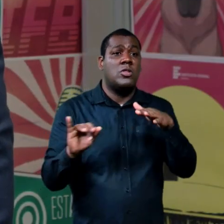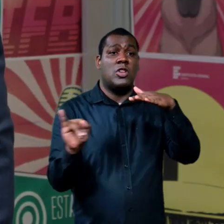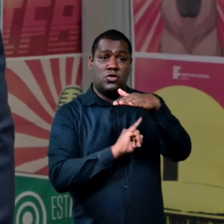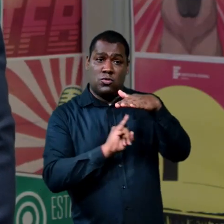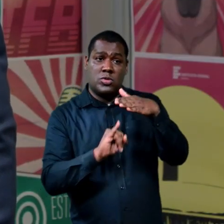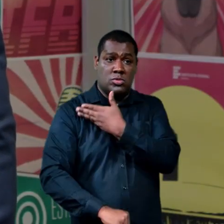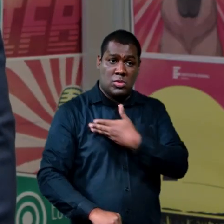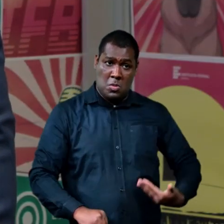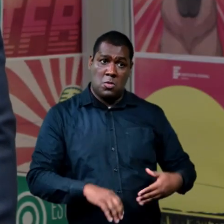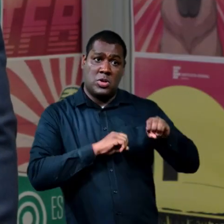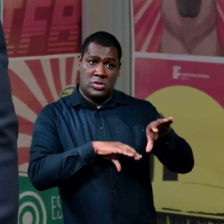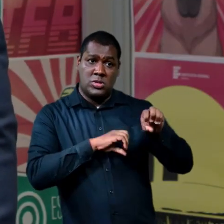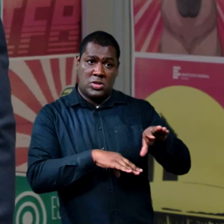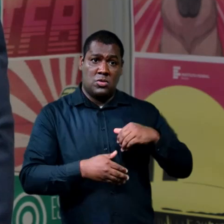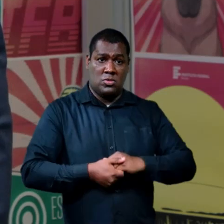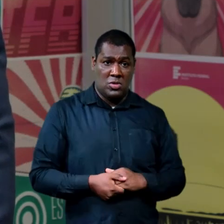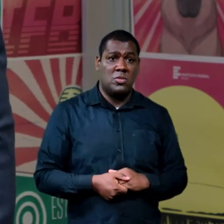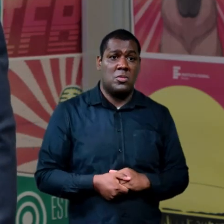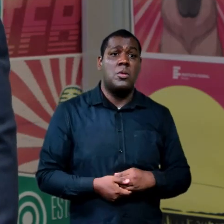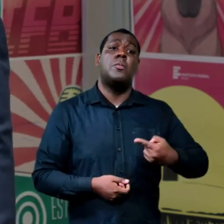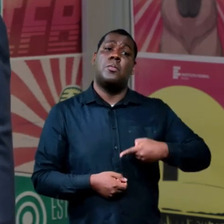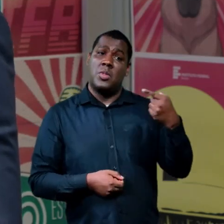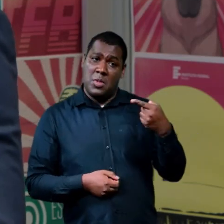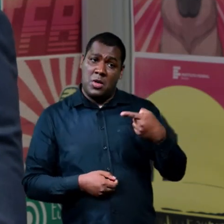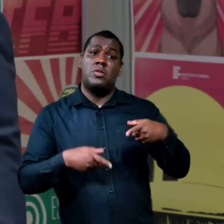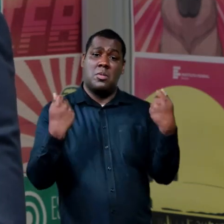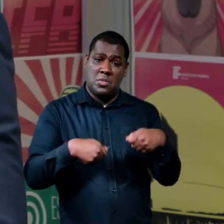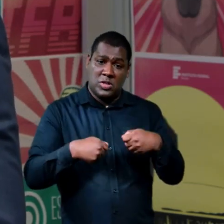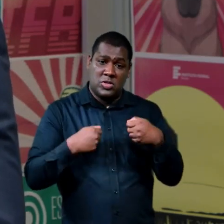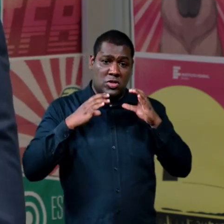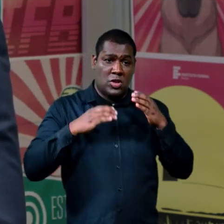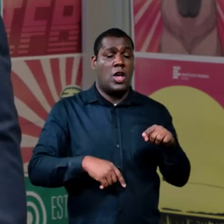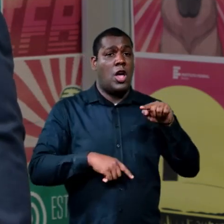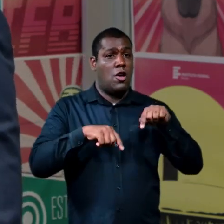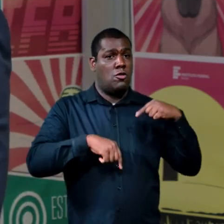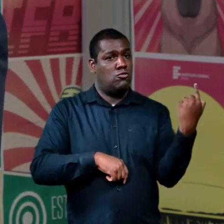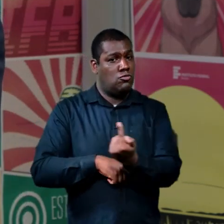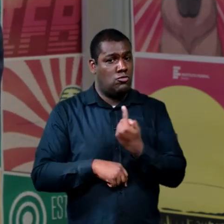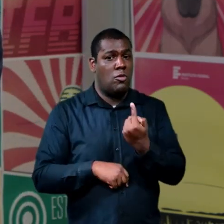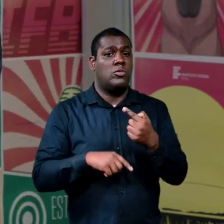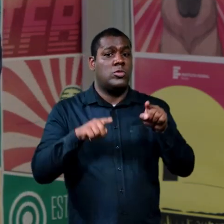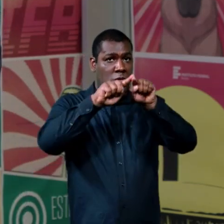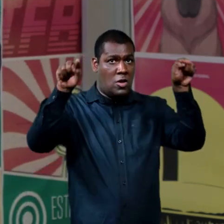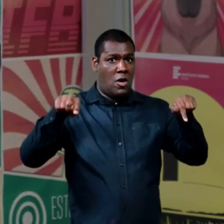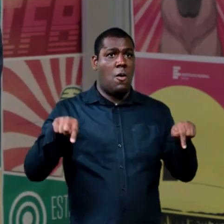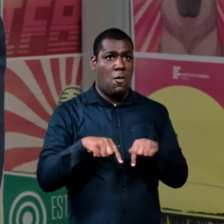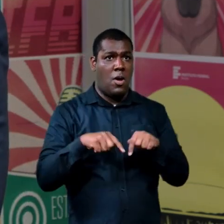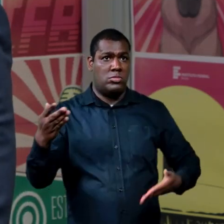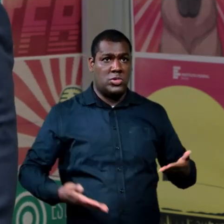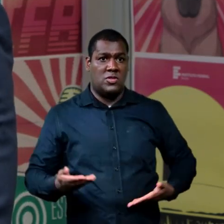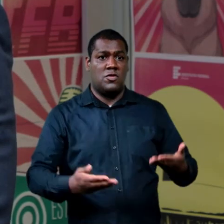ensino. Instituição de ensino, nós primeiro temos que dar o exemplo, como nós, servidores públicos, mas também como formadores que